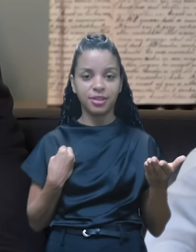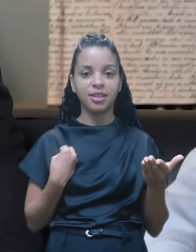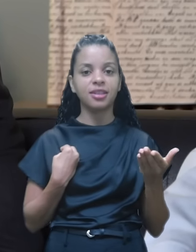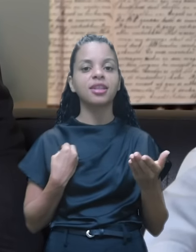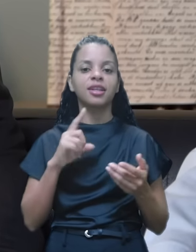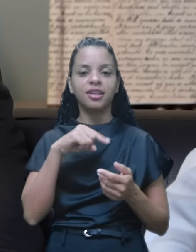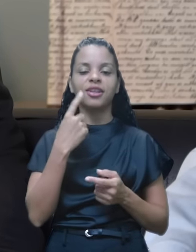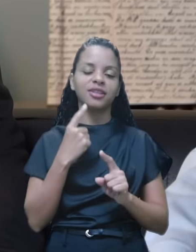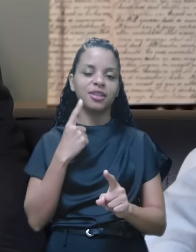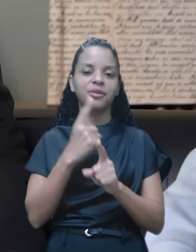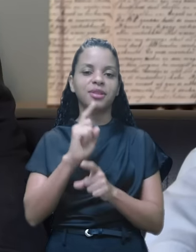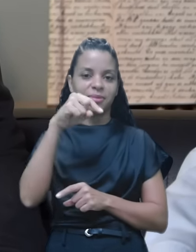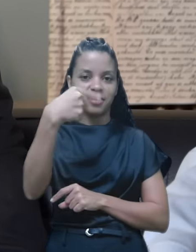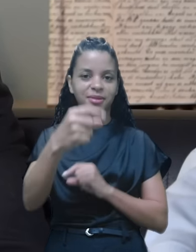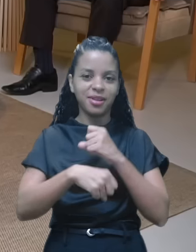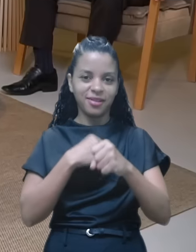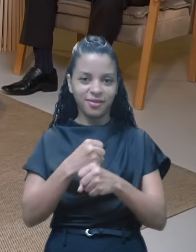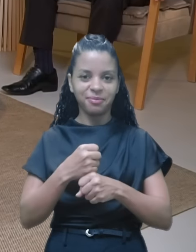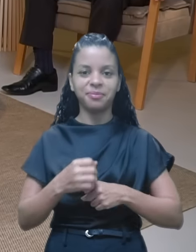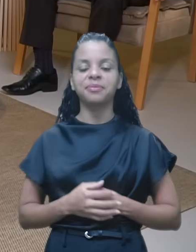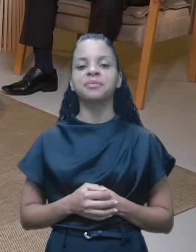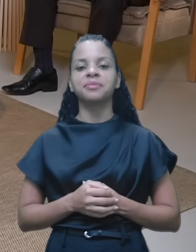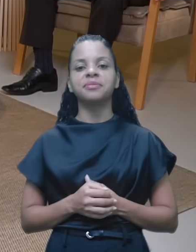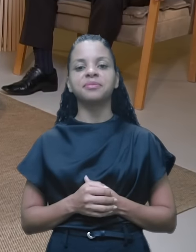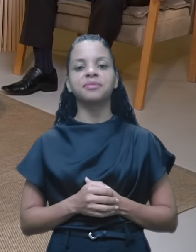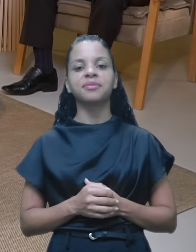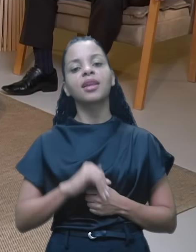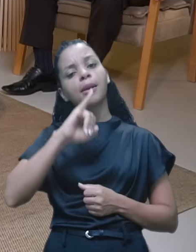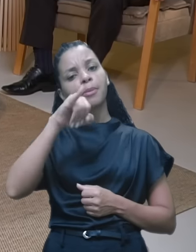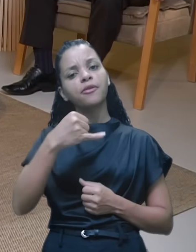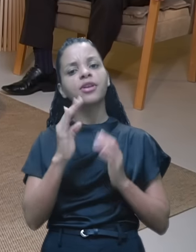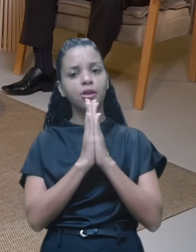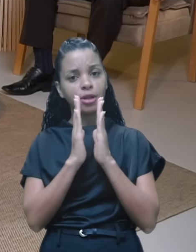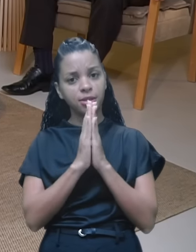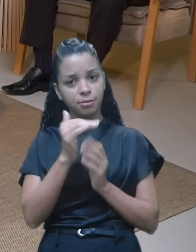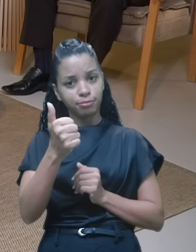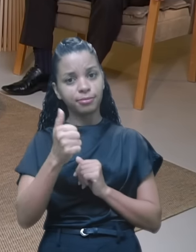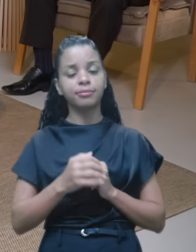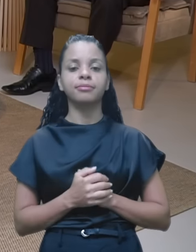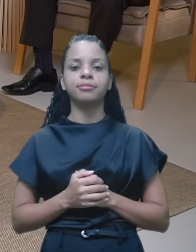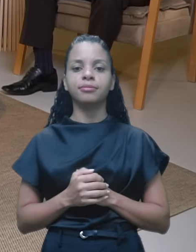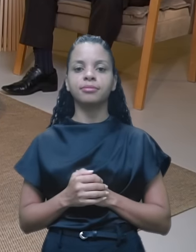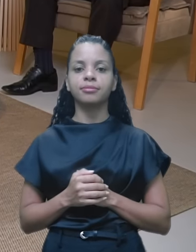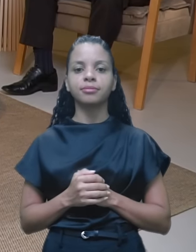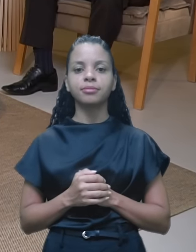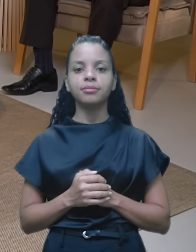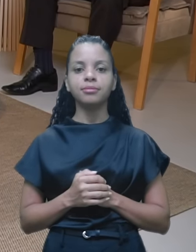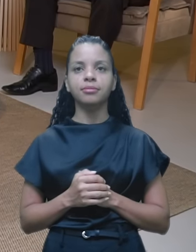nós vemos em breve aí nos próximos trimestres. Muito bom. Já aproveita e faz uma oração final, pode ser? Faço sim.